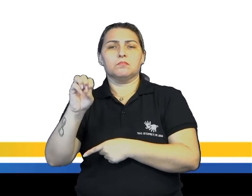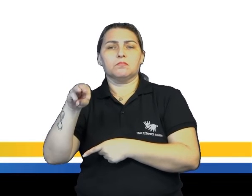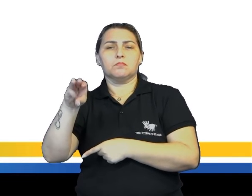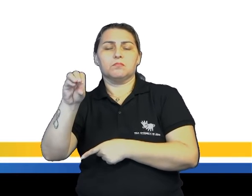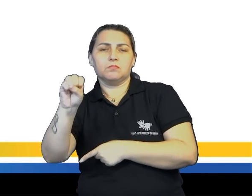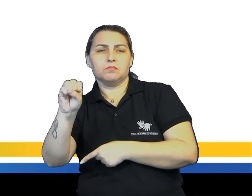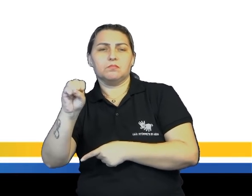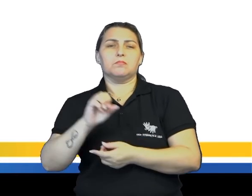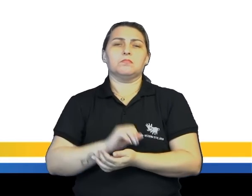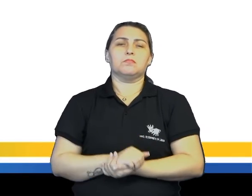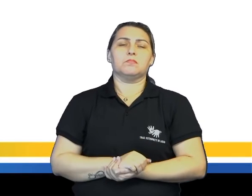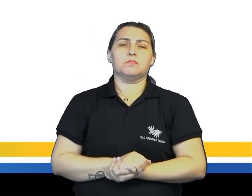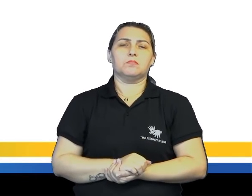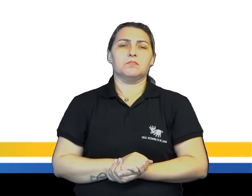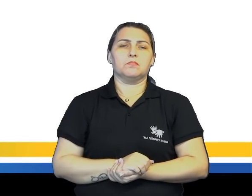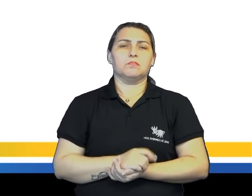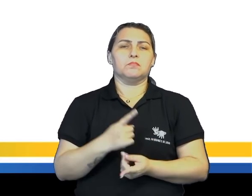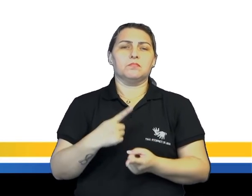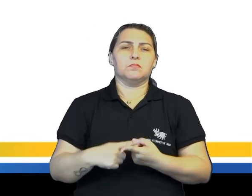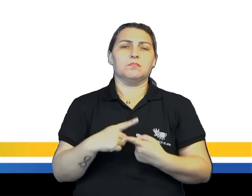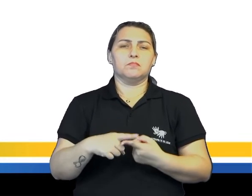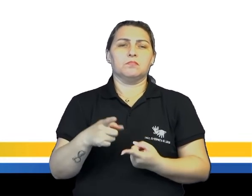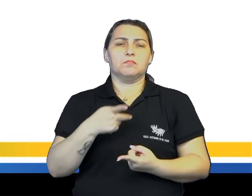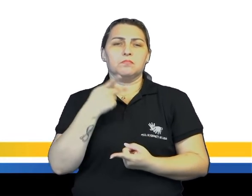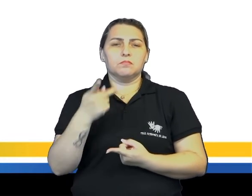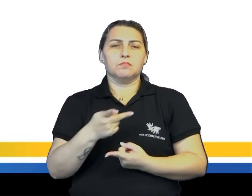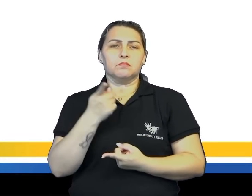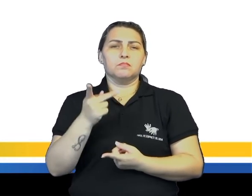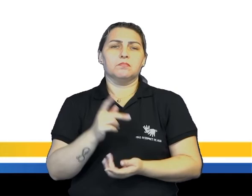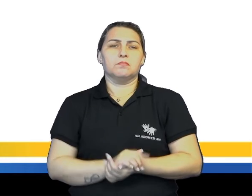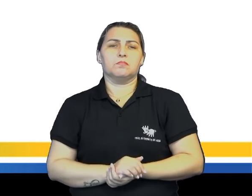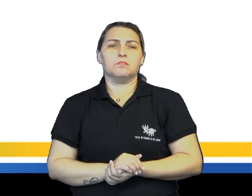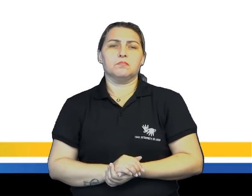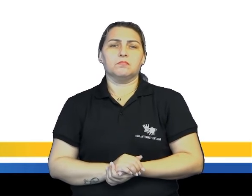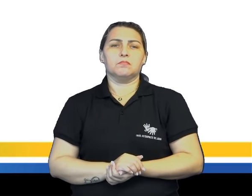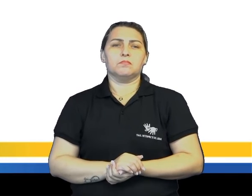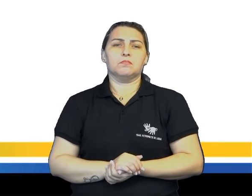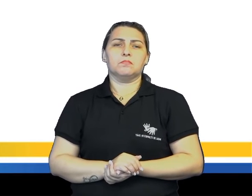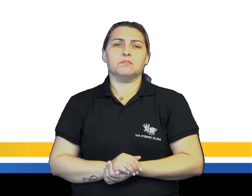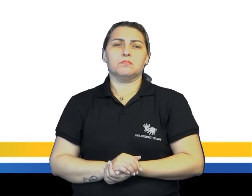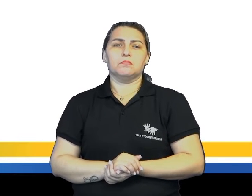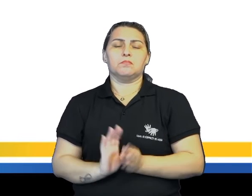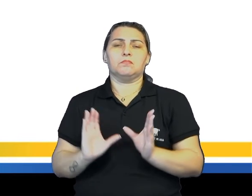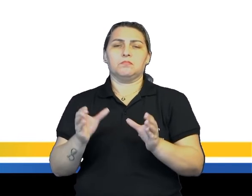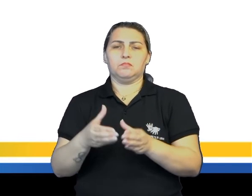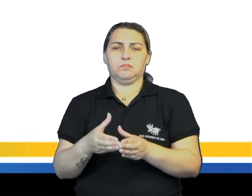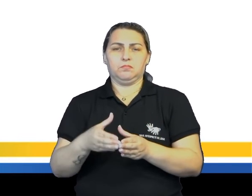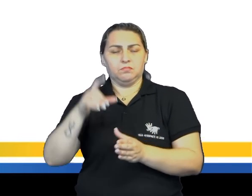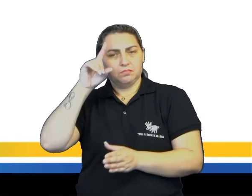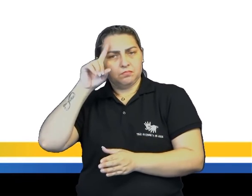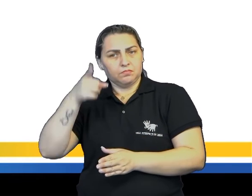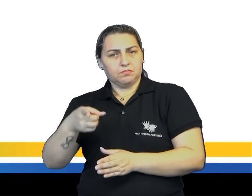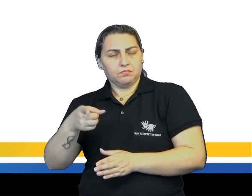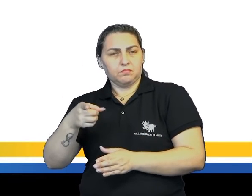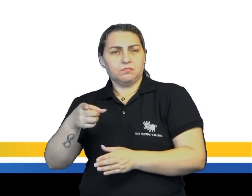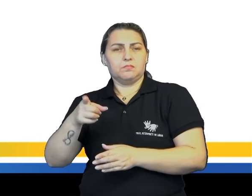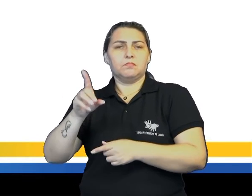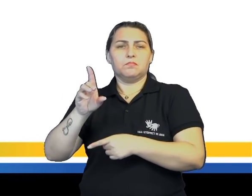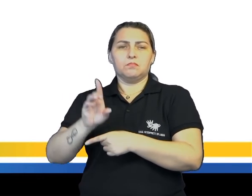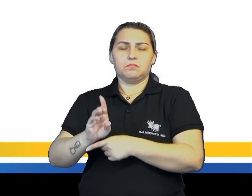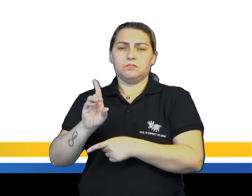certa dúvida, né? Porque fala de um tempo remoto, né? Regime senhorial, esse período aí é do